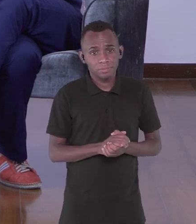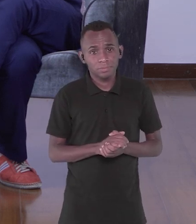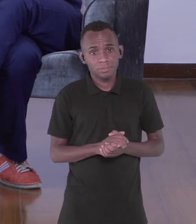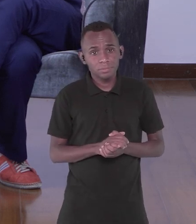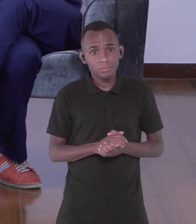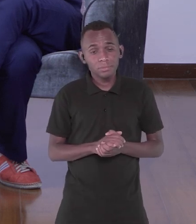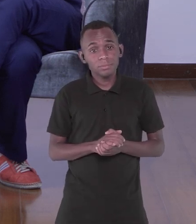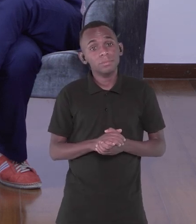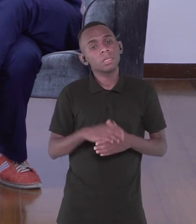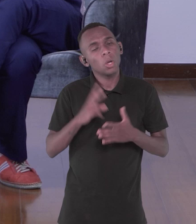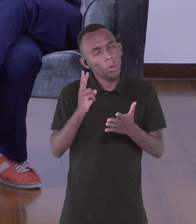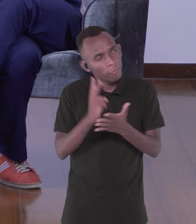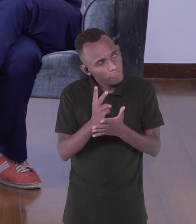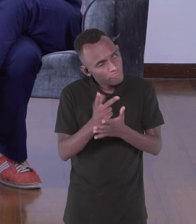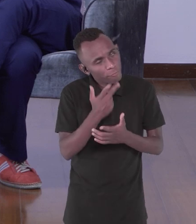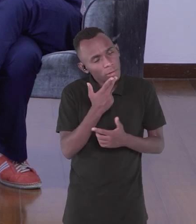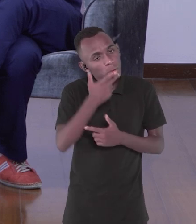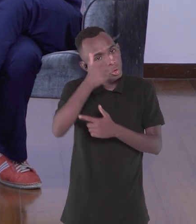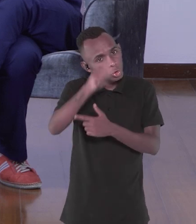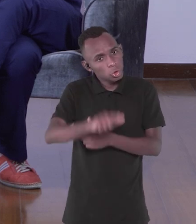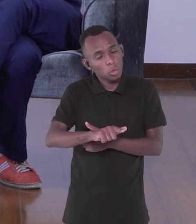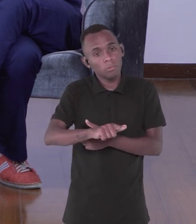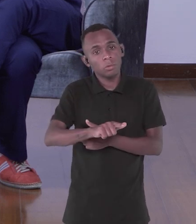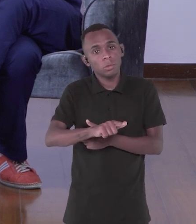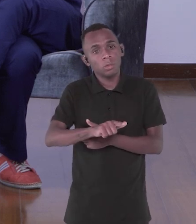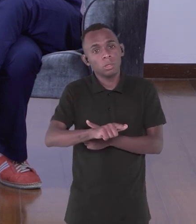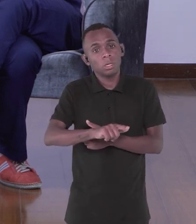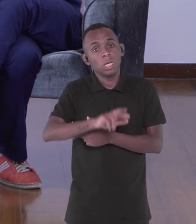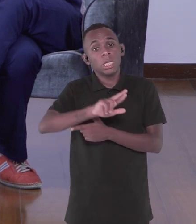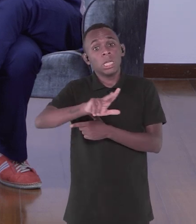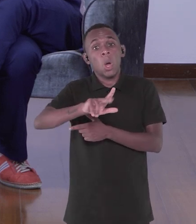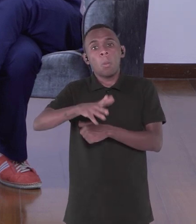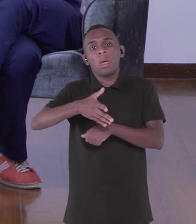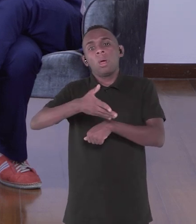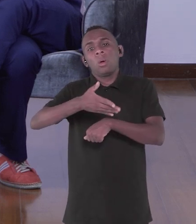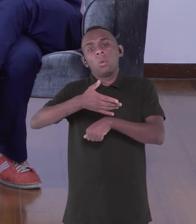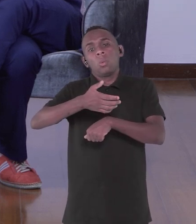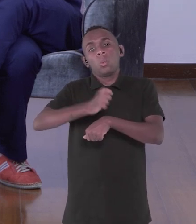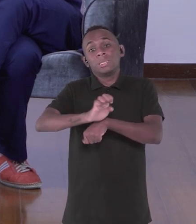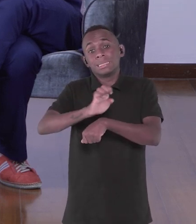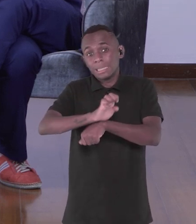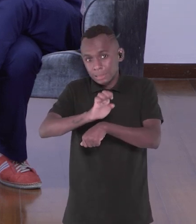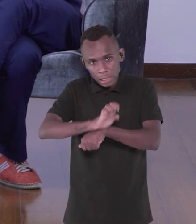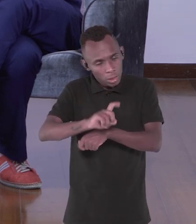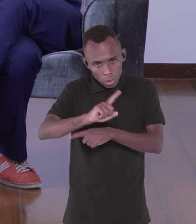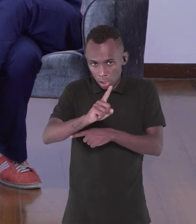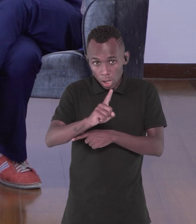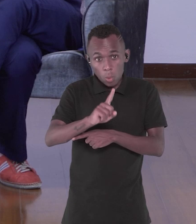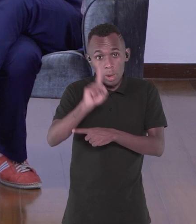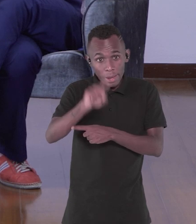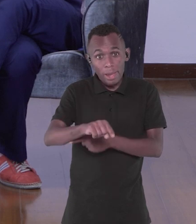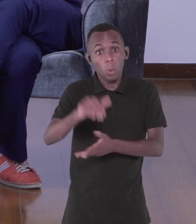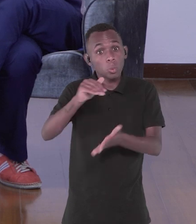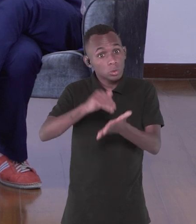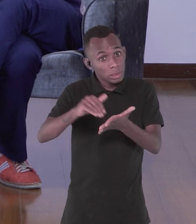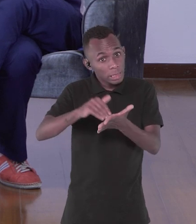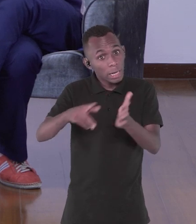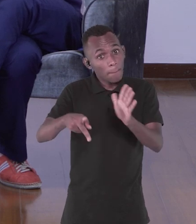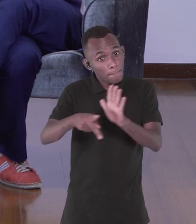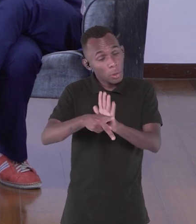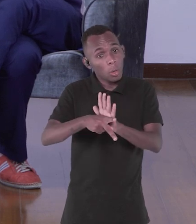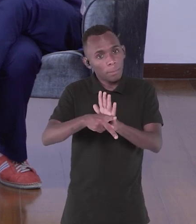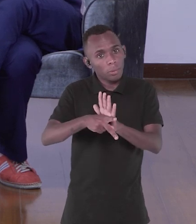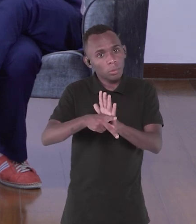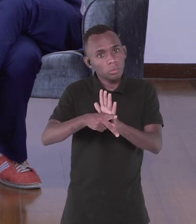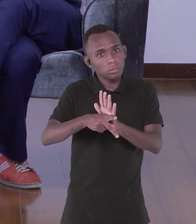eu insisto, o secretário-geral não é o estagiário do secretário-geral, é ele, no café da manhã, na minha frente, falando